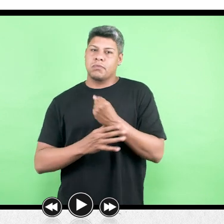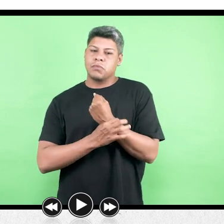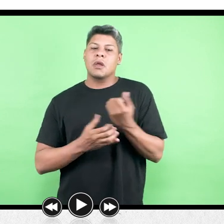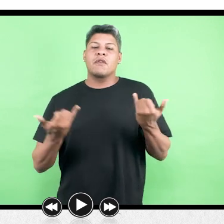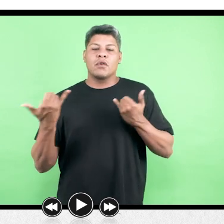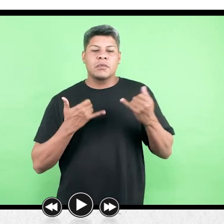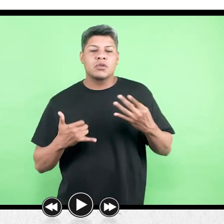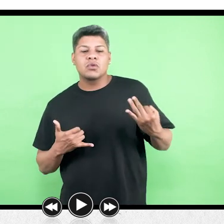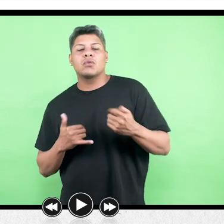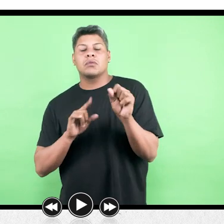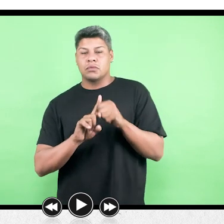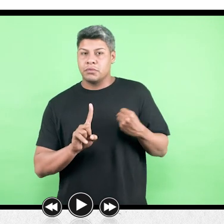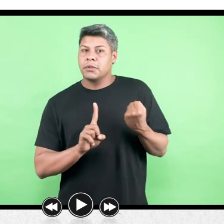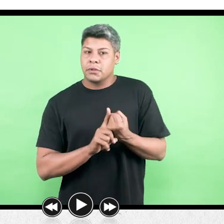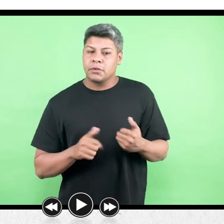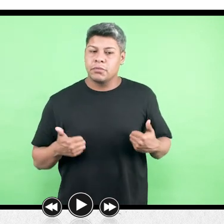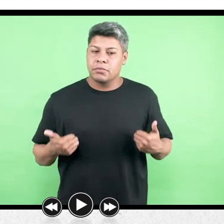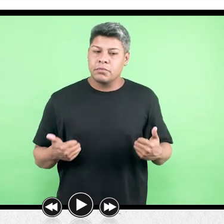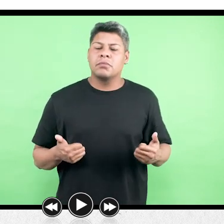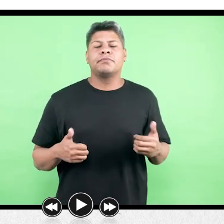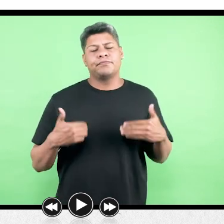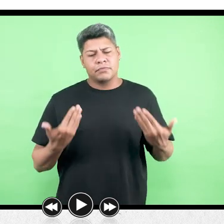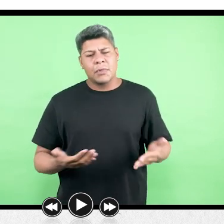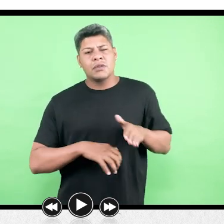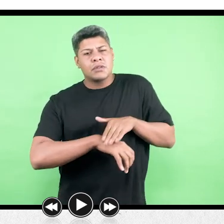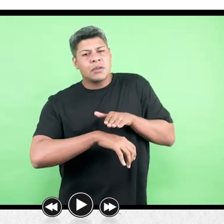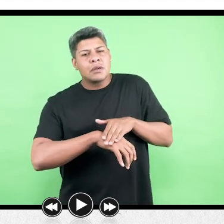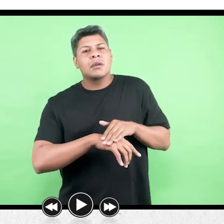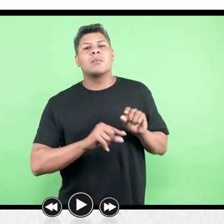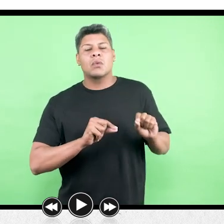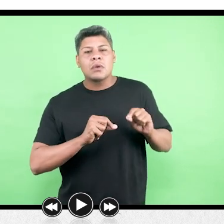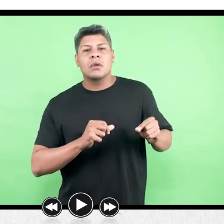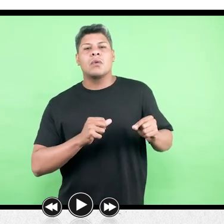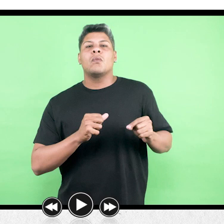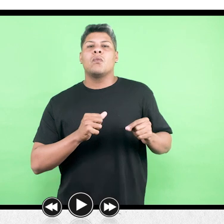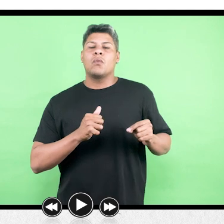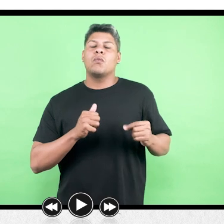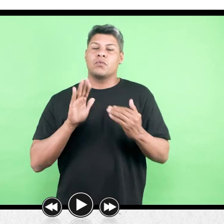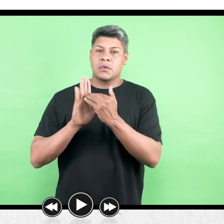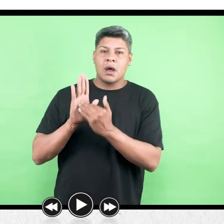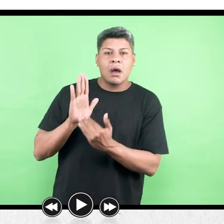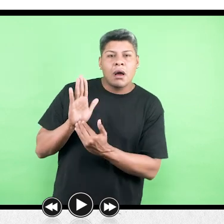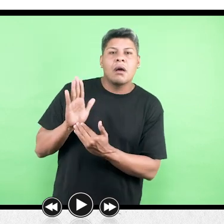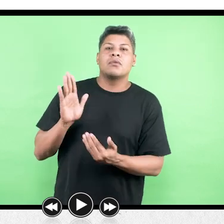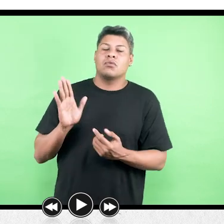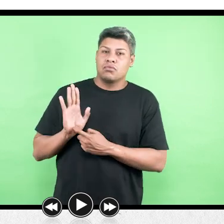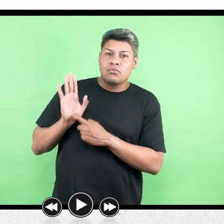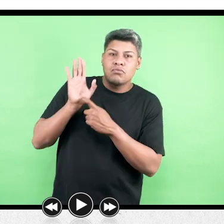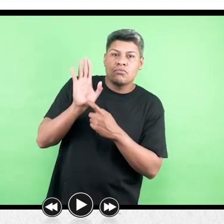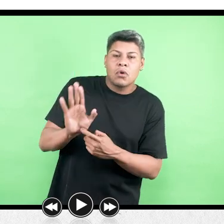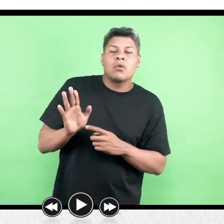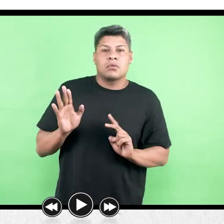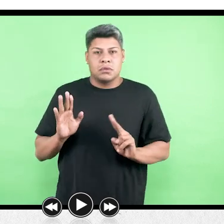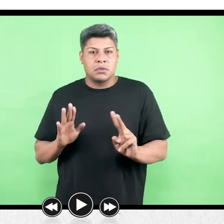para toda a sociedade, tá? Então, reúne uma base consistente de dados, atualiza, ele é dinâmico, está